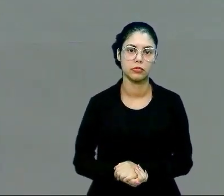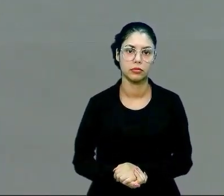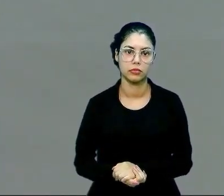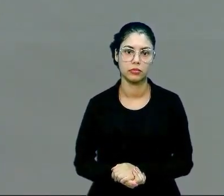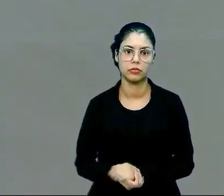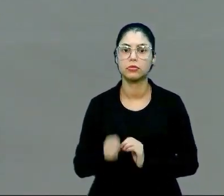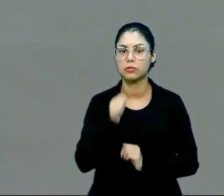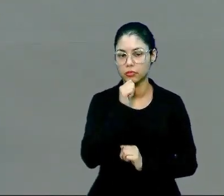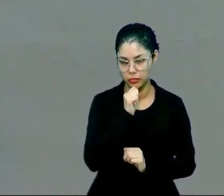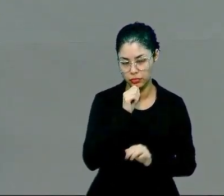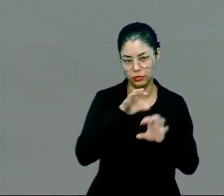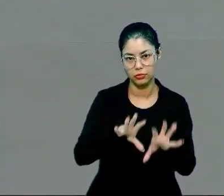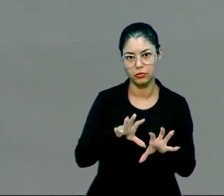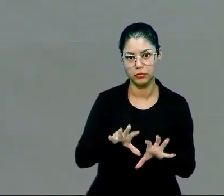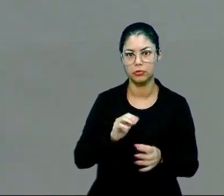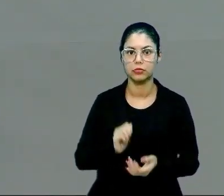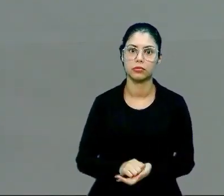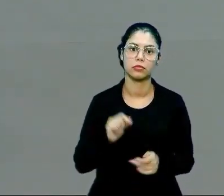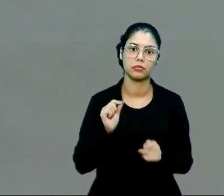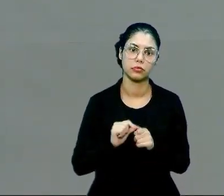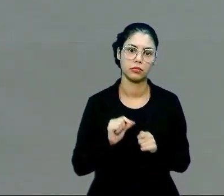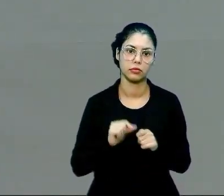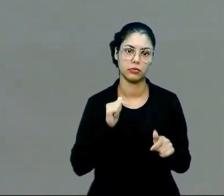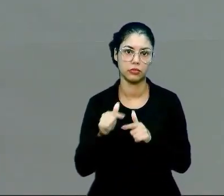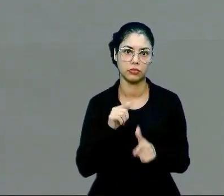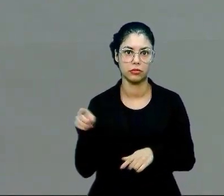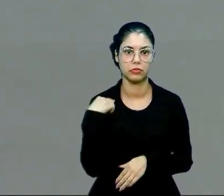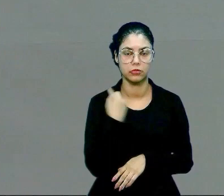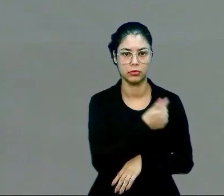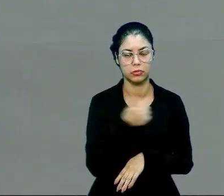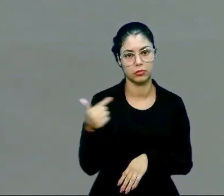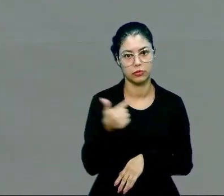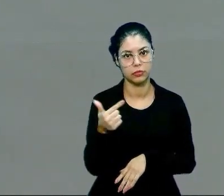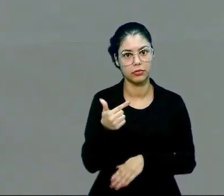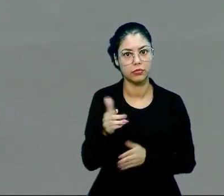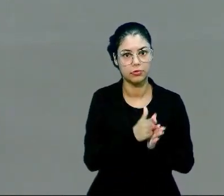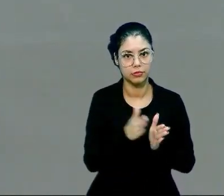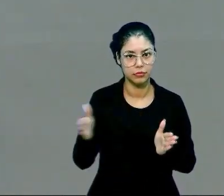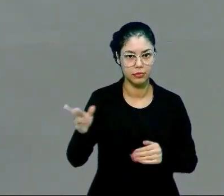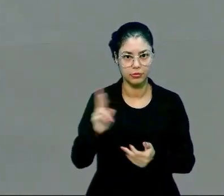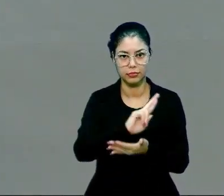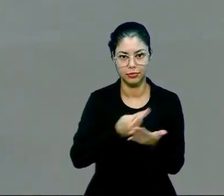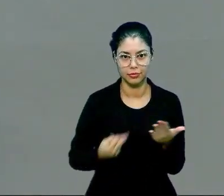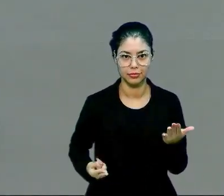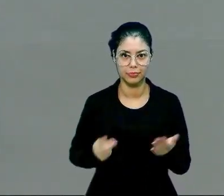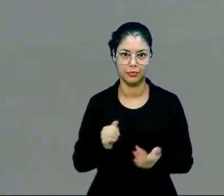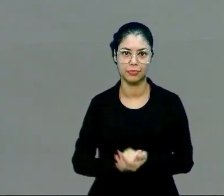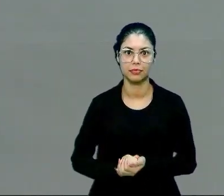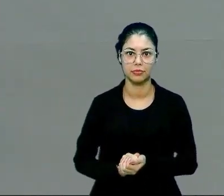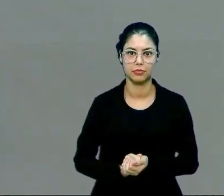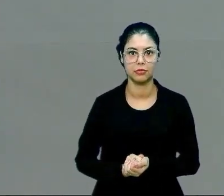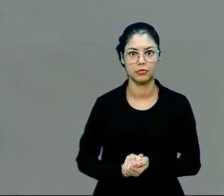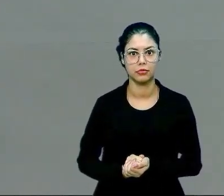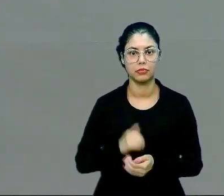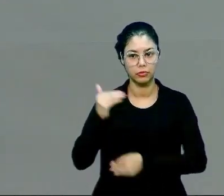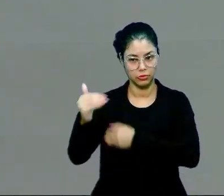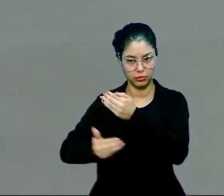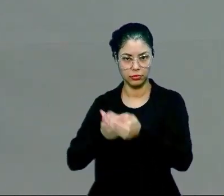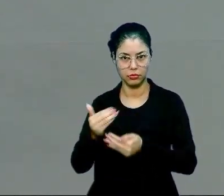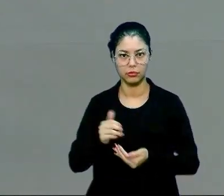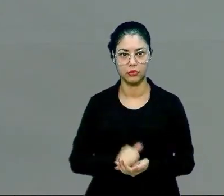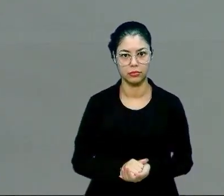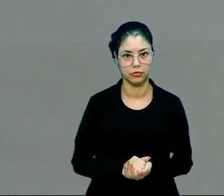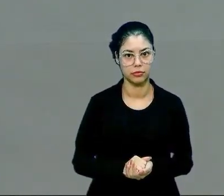aí, logo em seguida, nós iremos trabalhar a nossa segunda temporada da série Redação, que no caso seria o